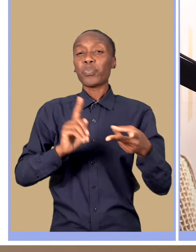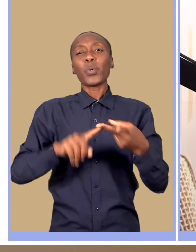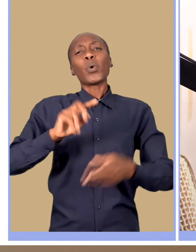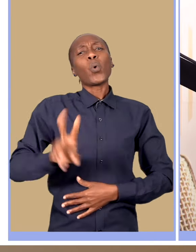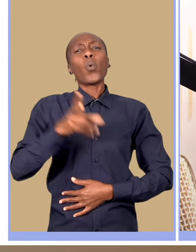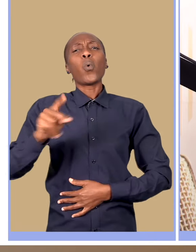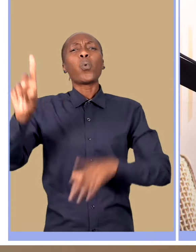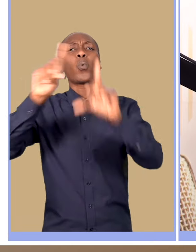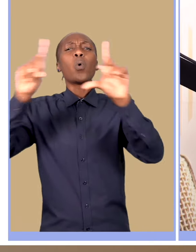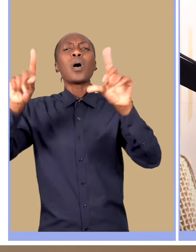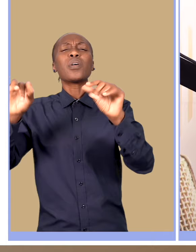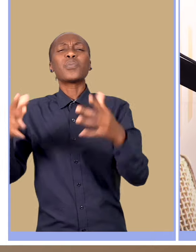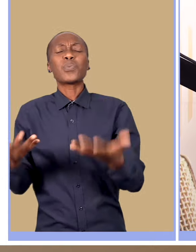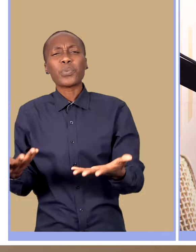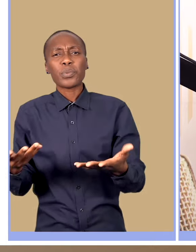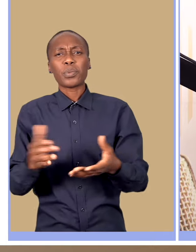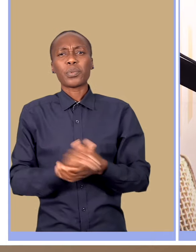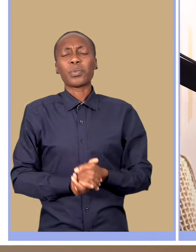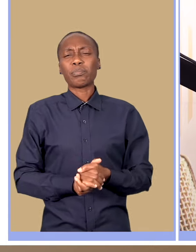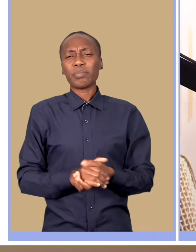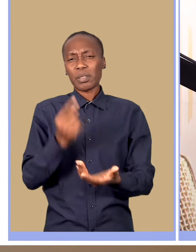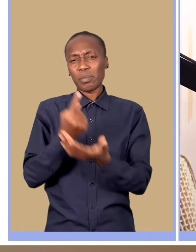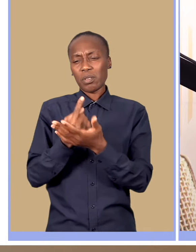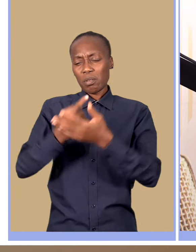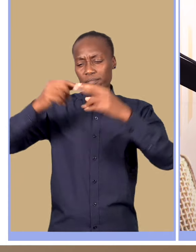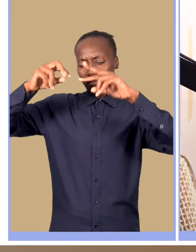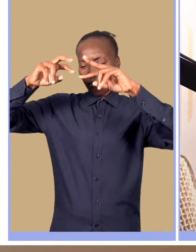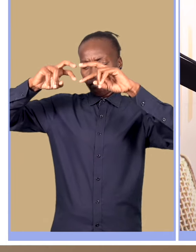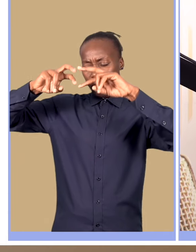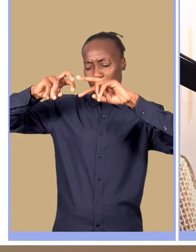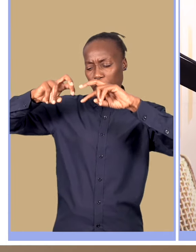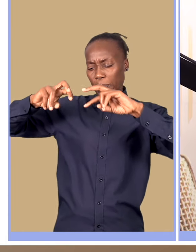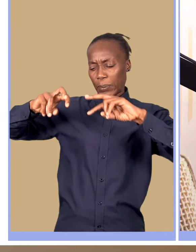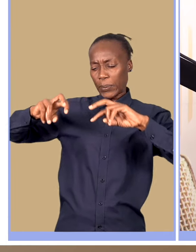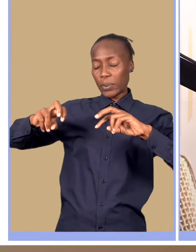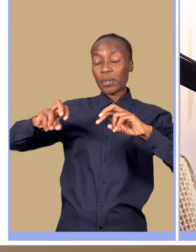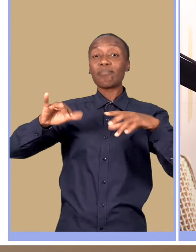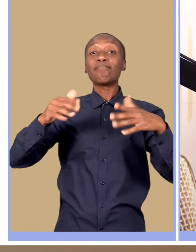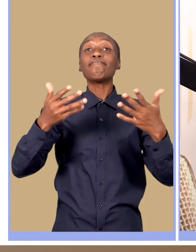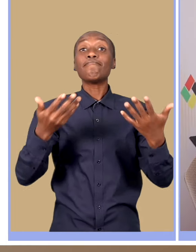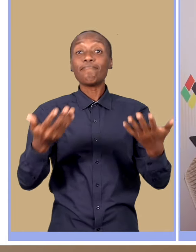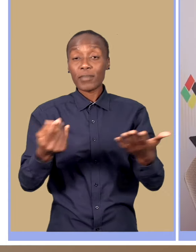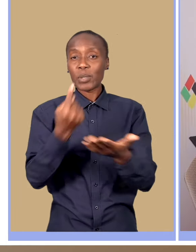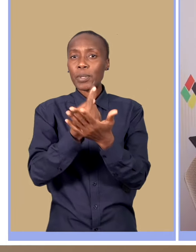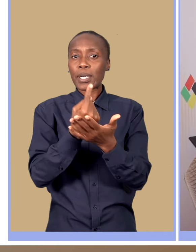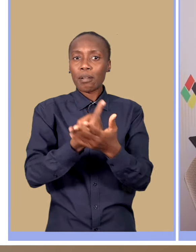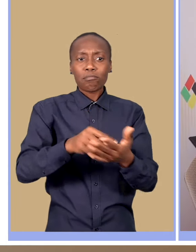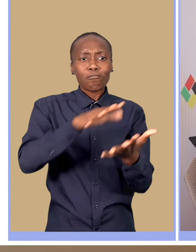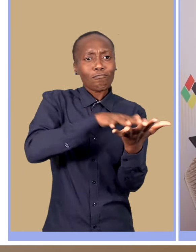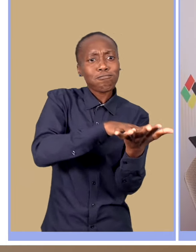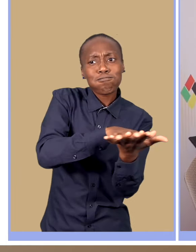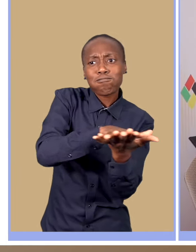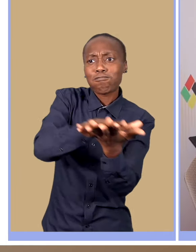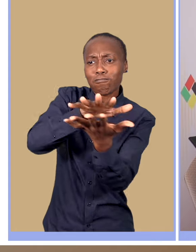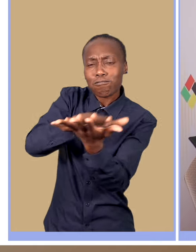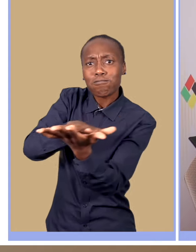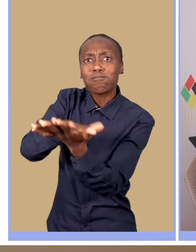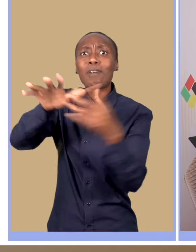outras perspectivas possíveis de serem analisadas é esta questão da educação